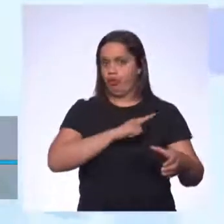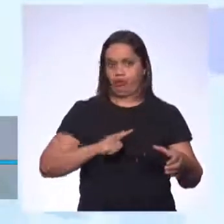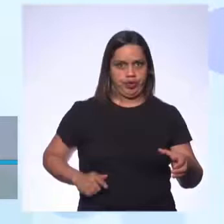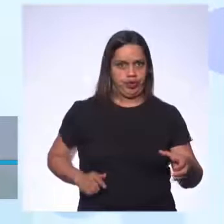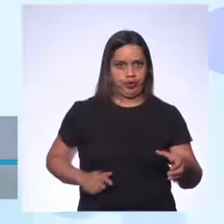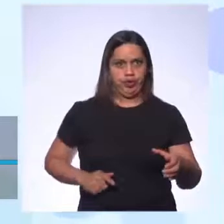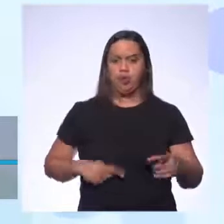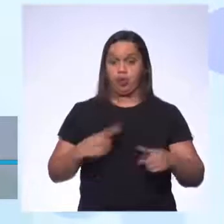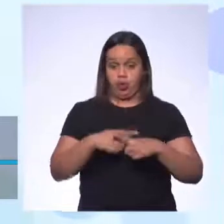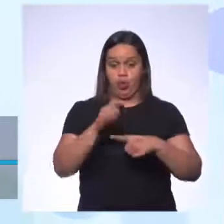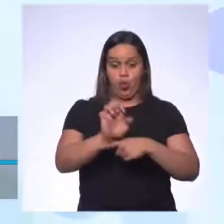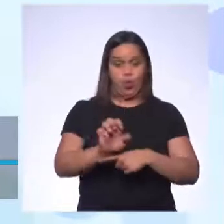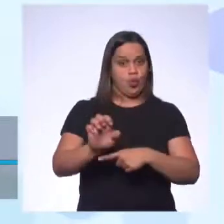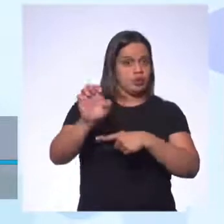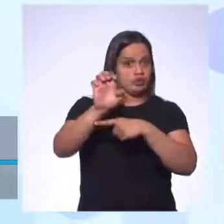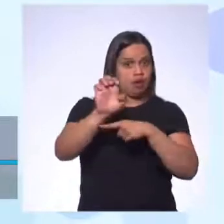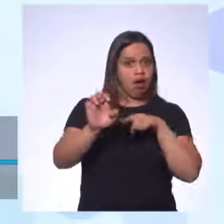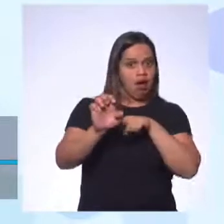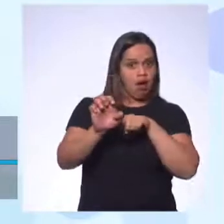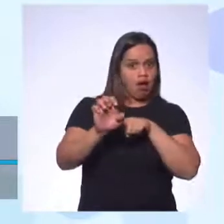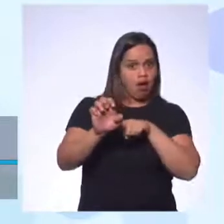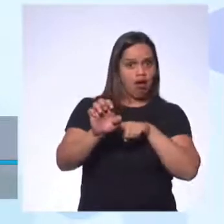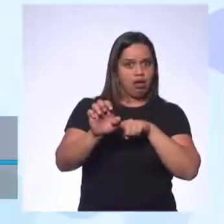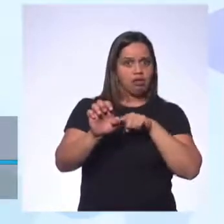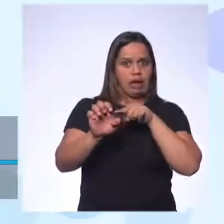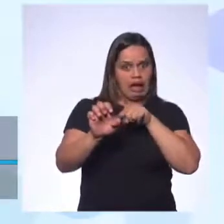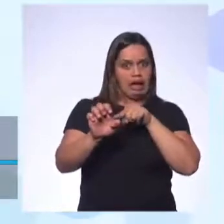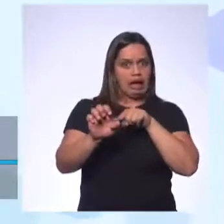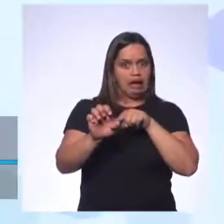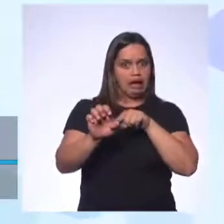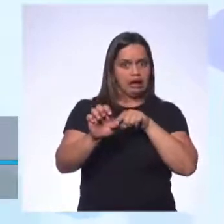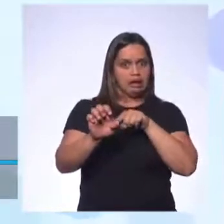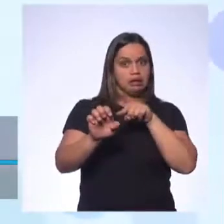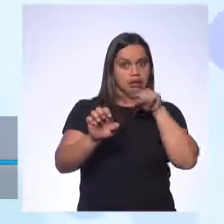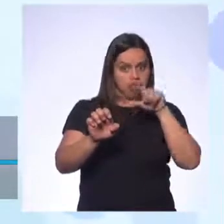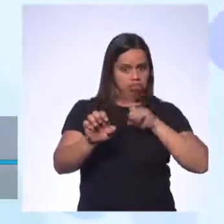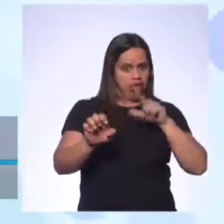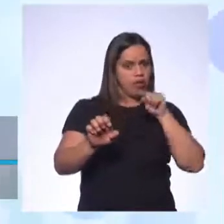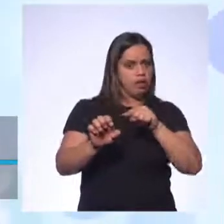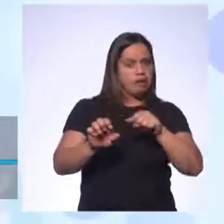gente, o Estado está aí, está para garantir o nosso bem-estar. Tá bom?